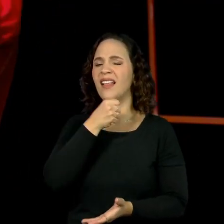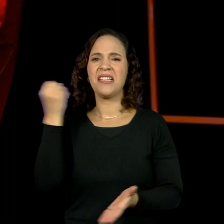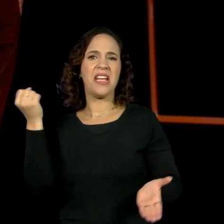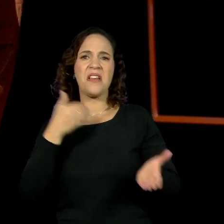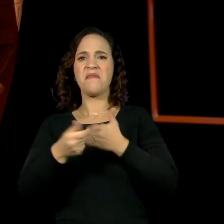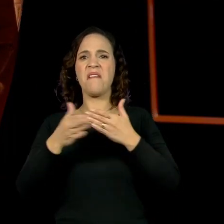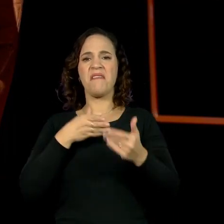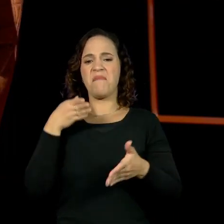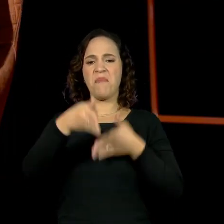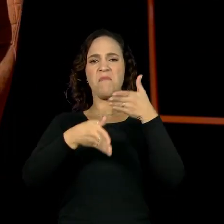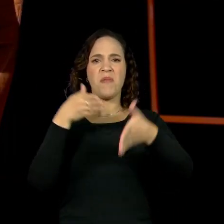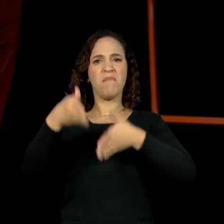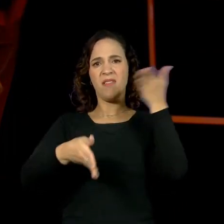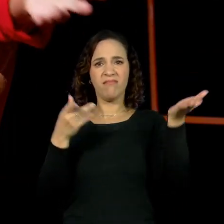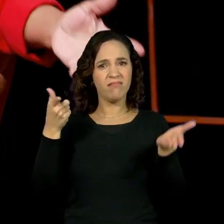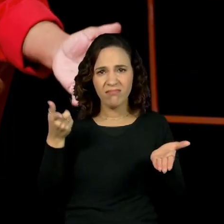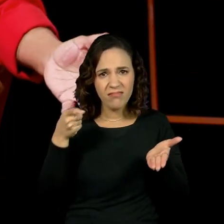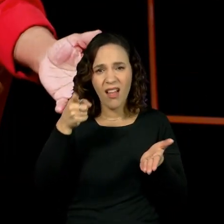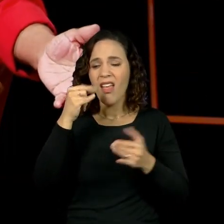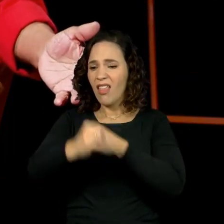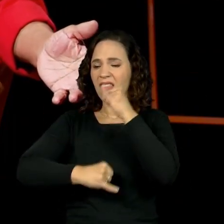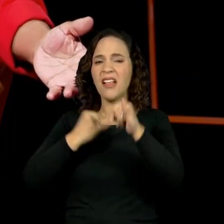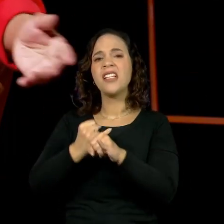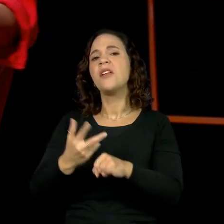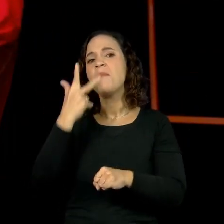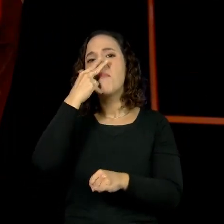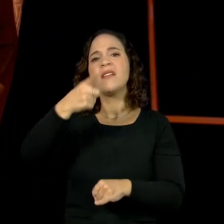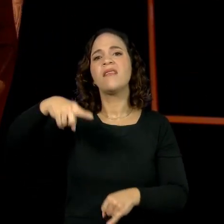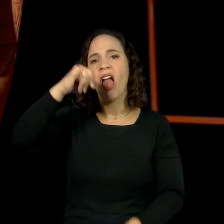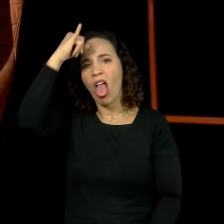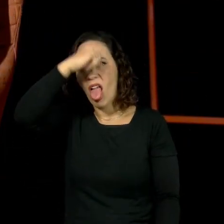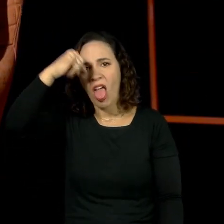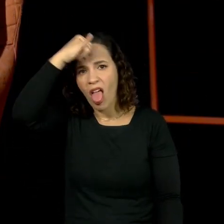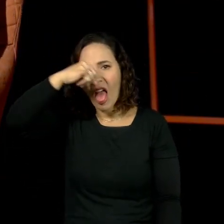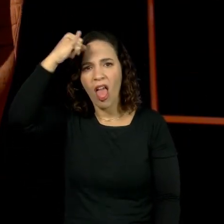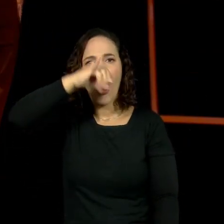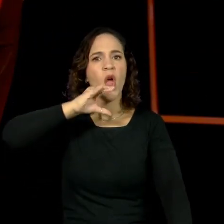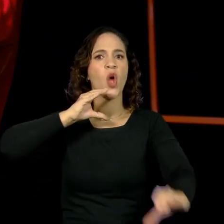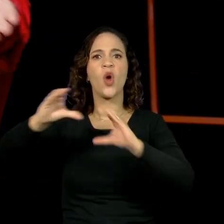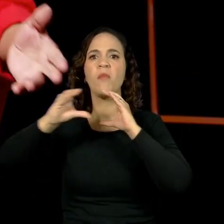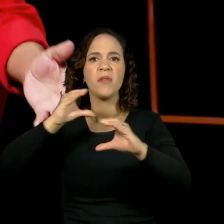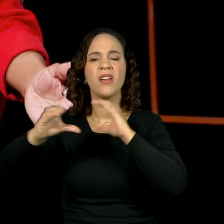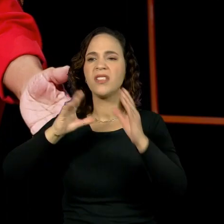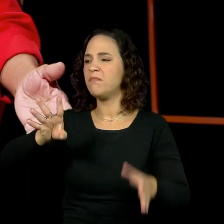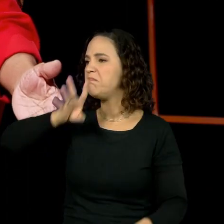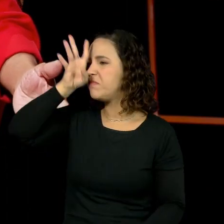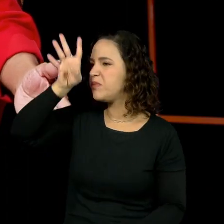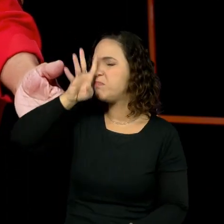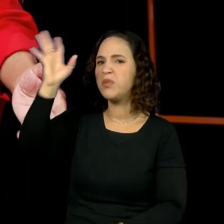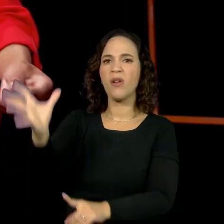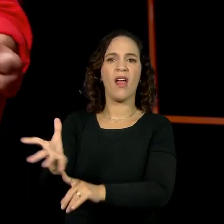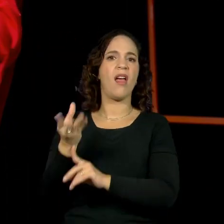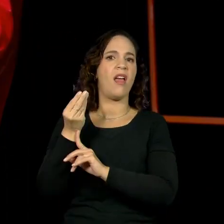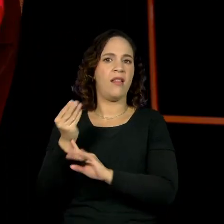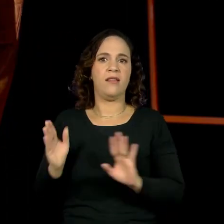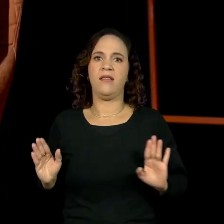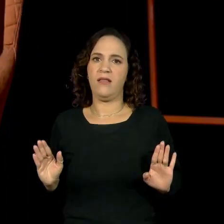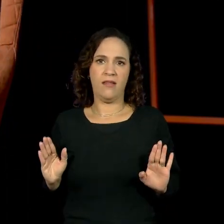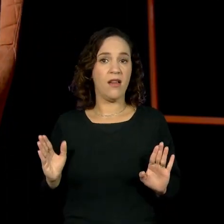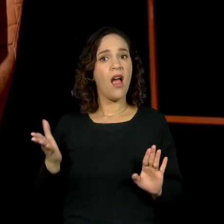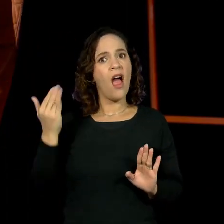A internet bestializou a comunicação, bestializou, vulgarizou as artes todas, né? Que